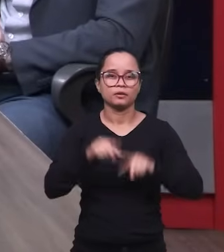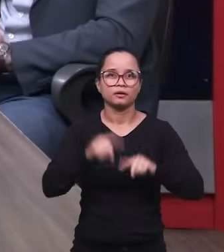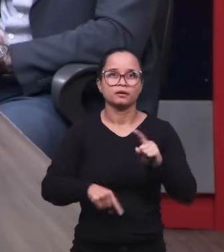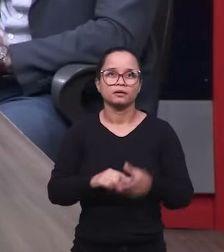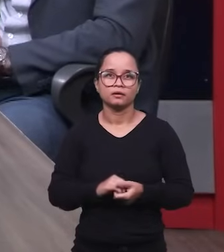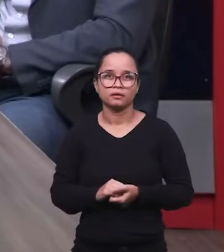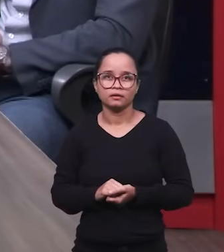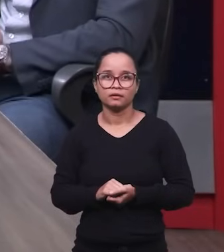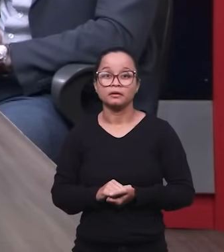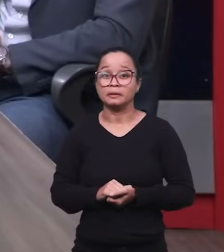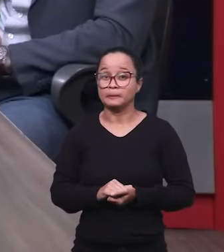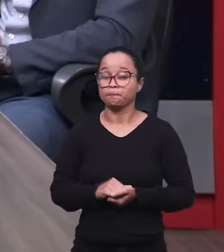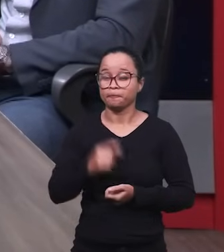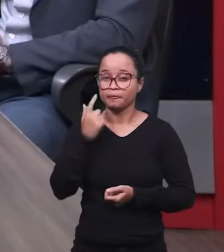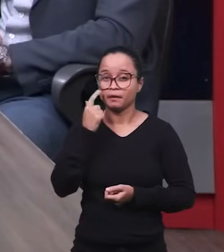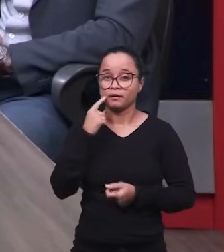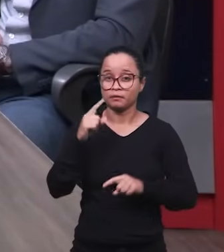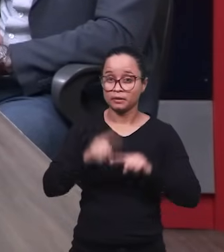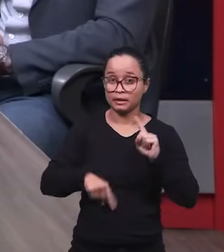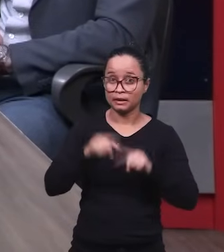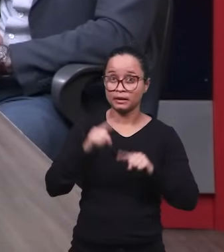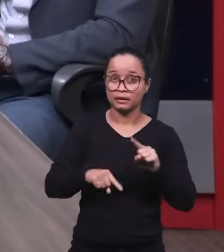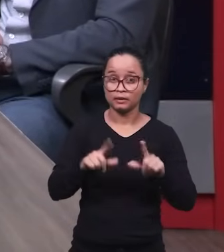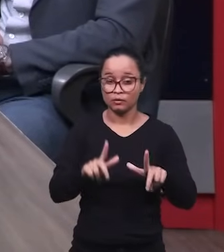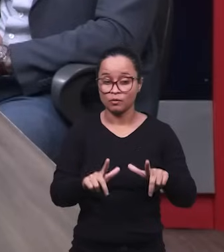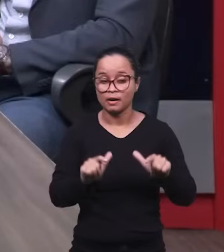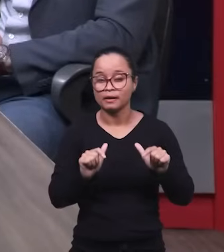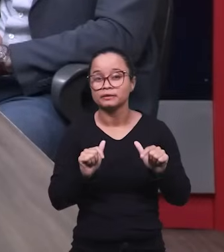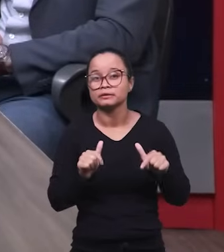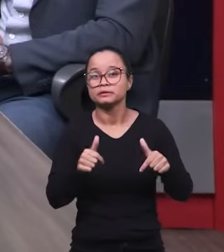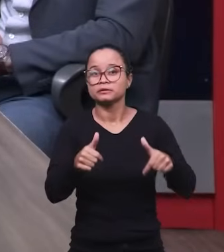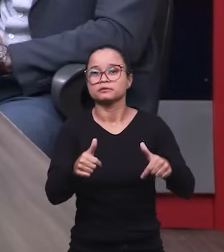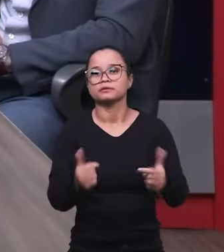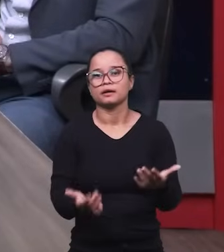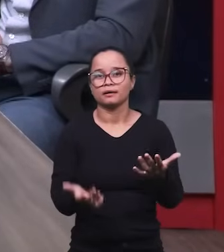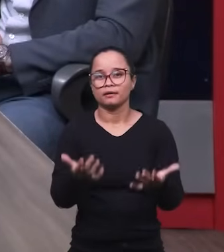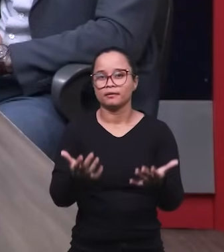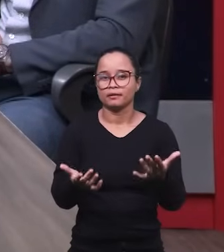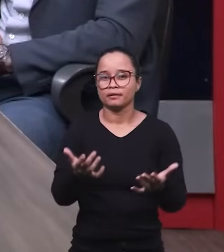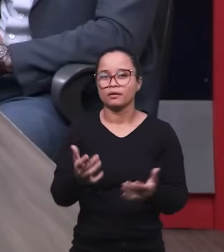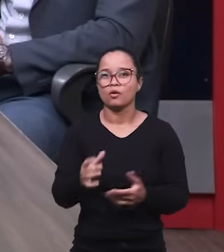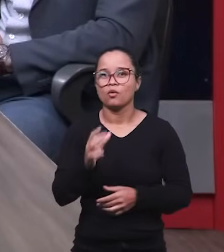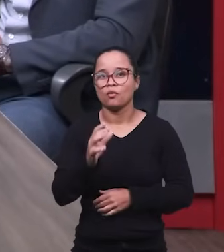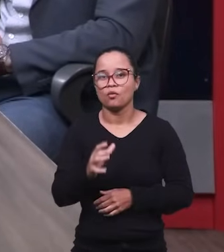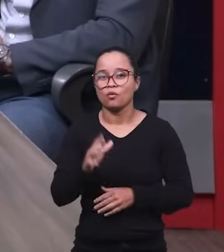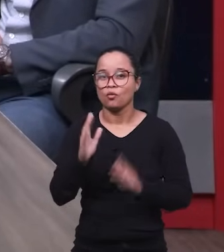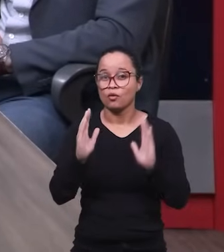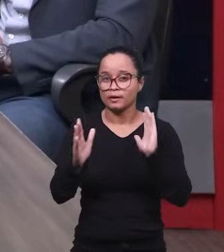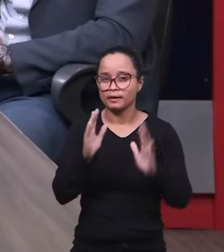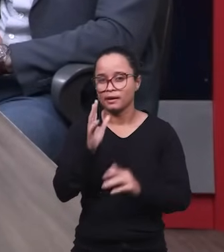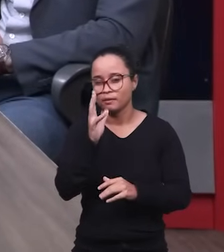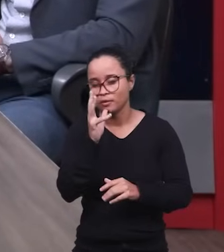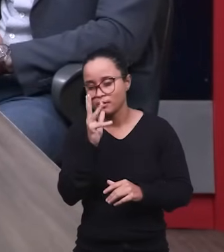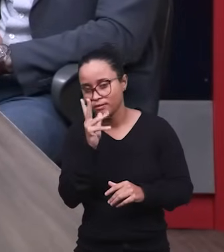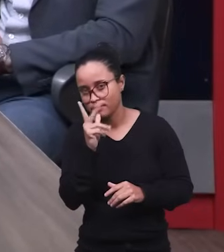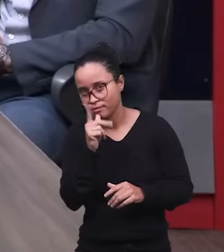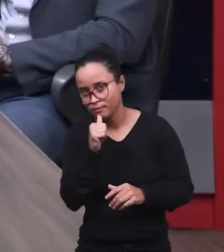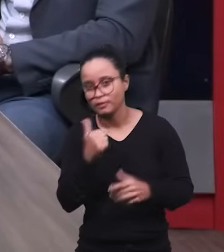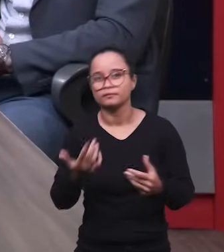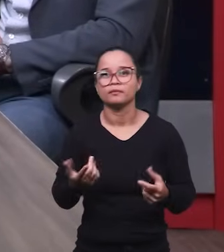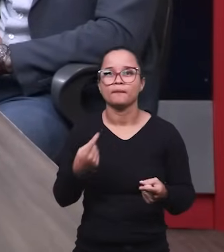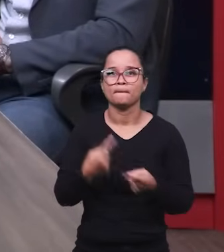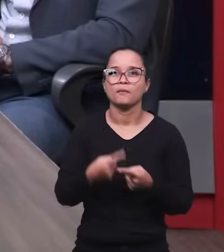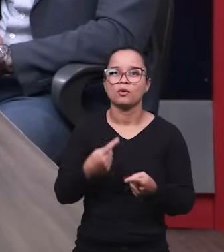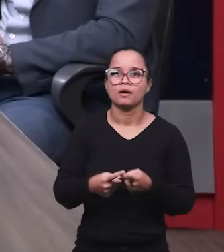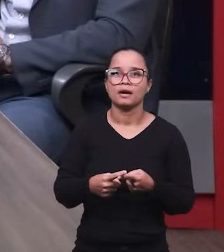objeto que se está numa ação da gravidade, o tempo ali vai passar mais lento,